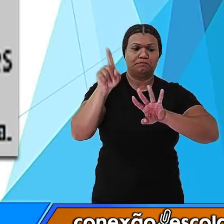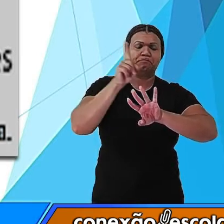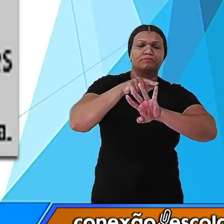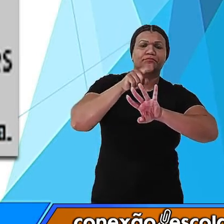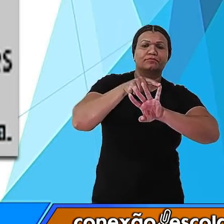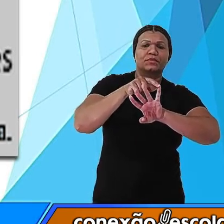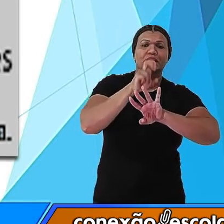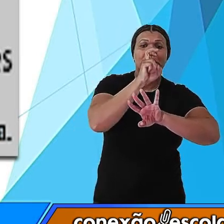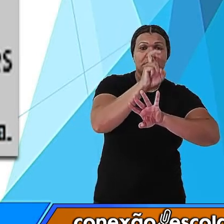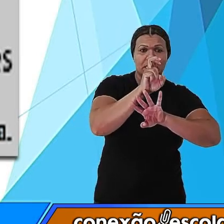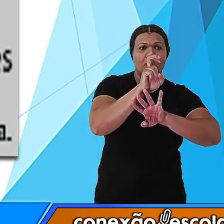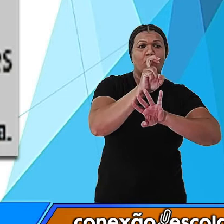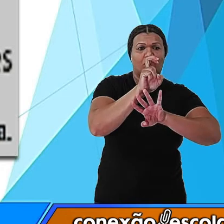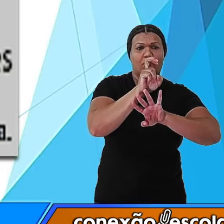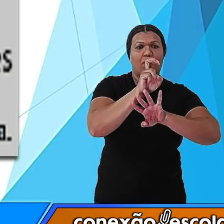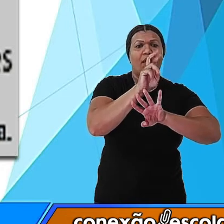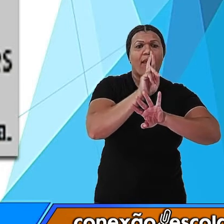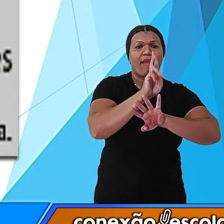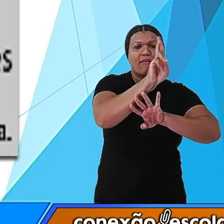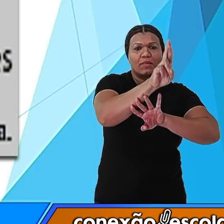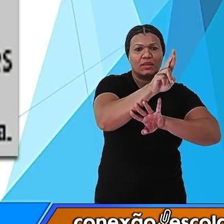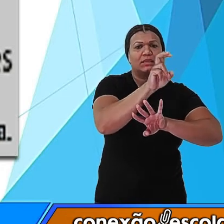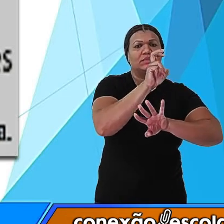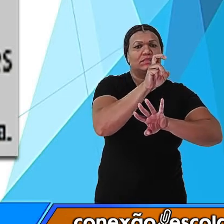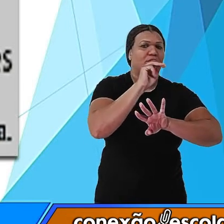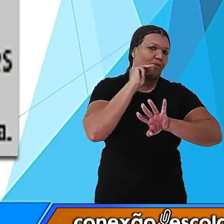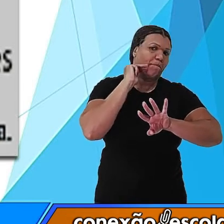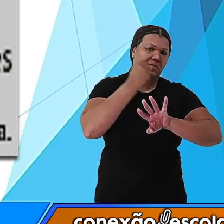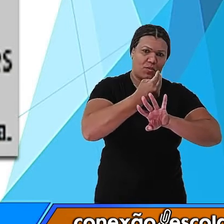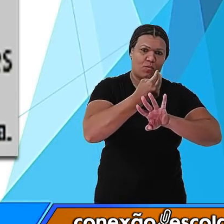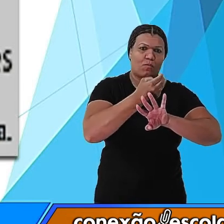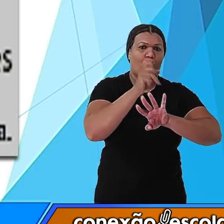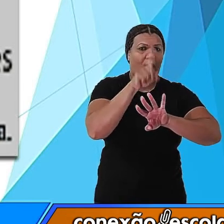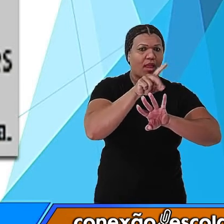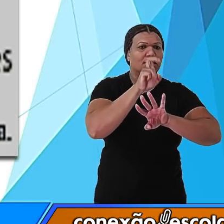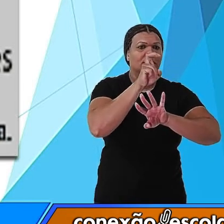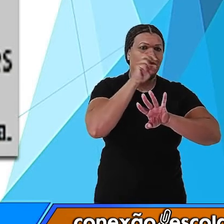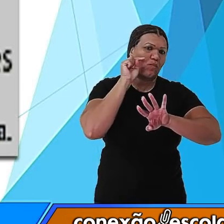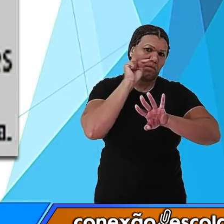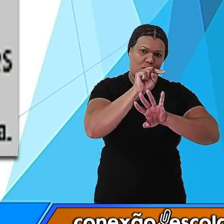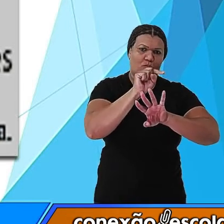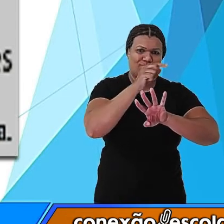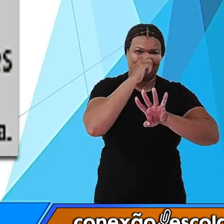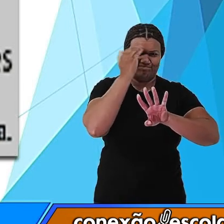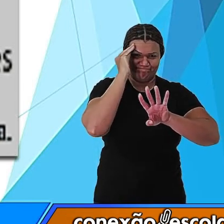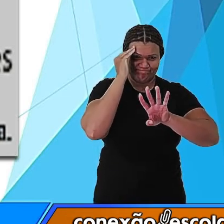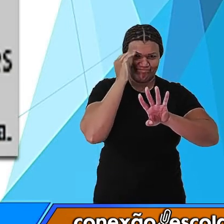algarismo 5, 5 unidades de milhar, ou seja, 5.000.